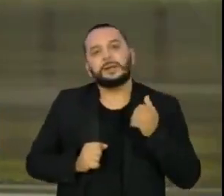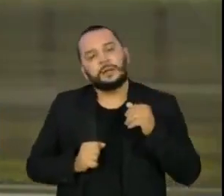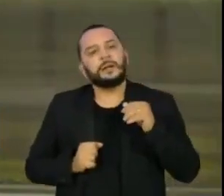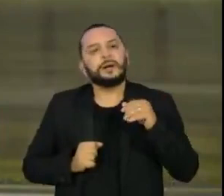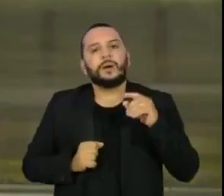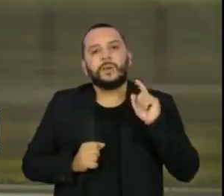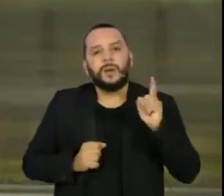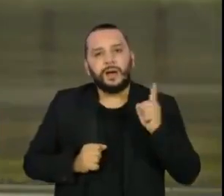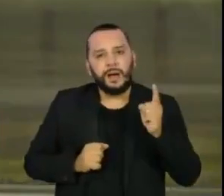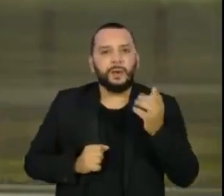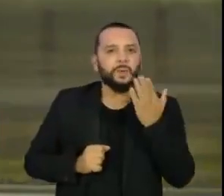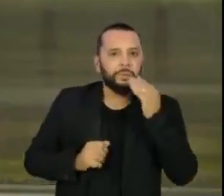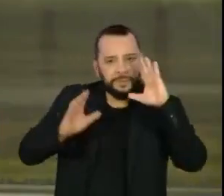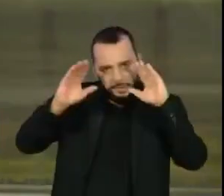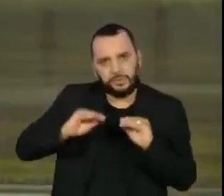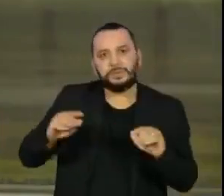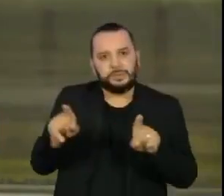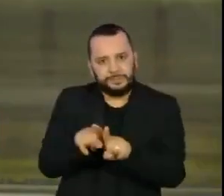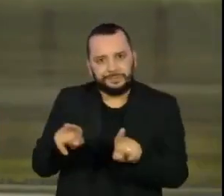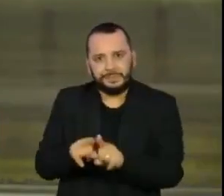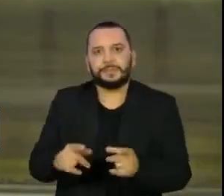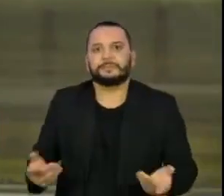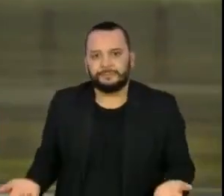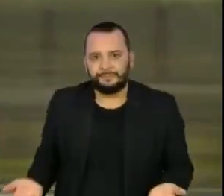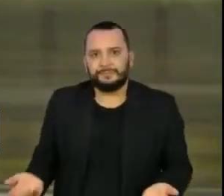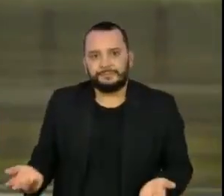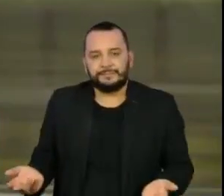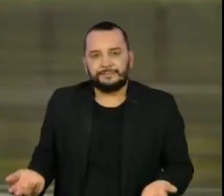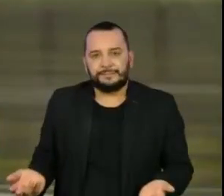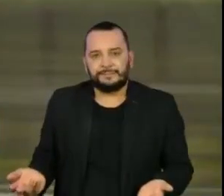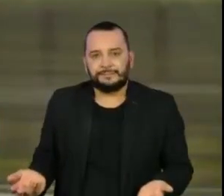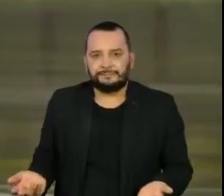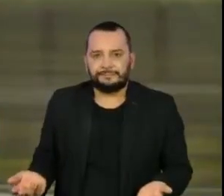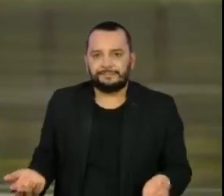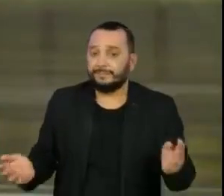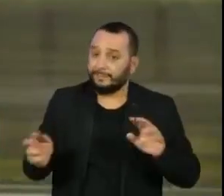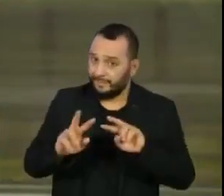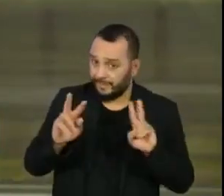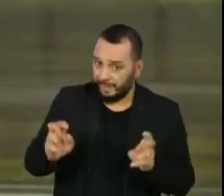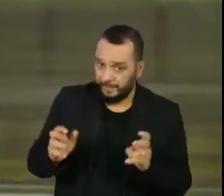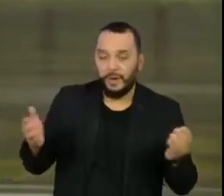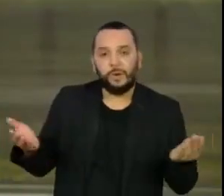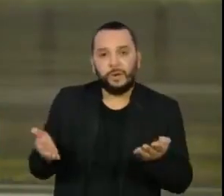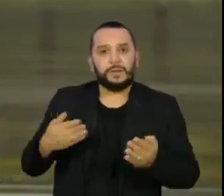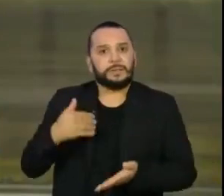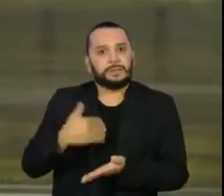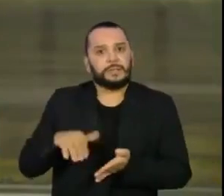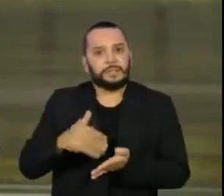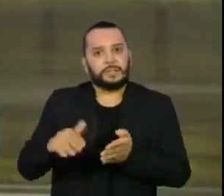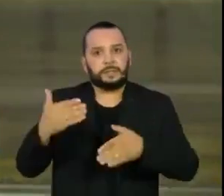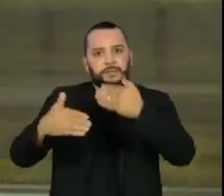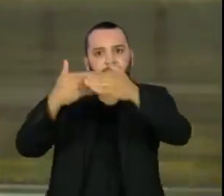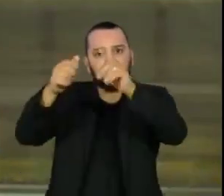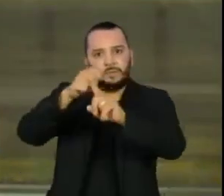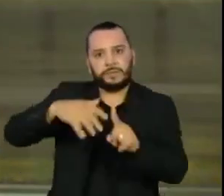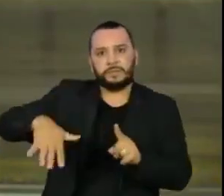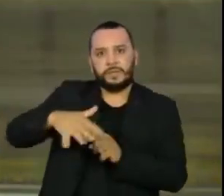o jantar nas unidades do Bom Prato. Sobre este tema, a secretária de Desenvolvimento Social